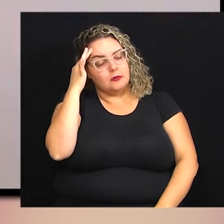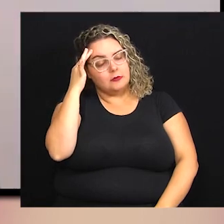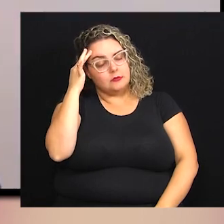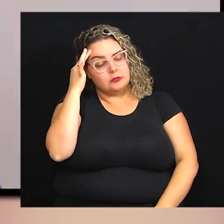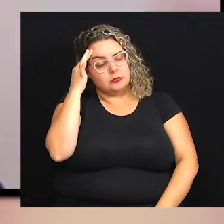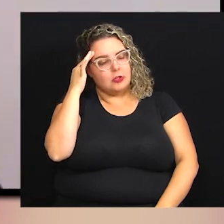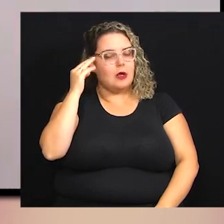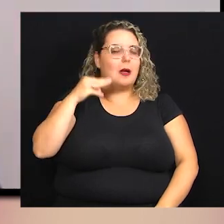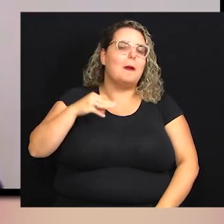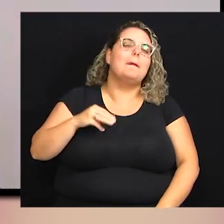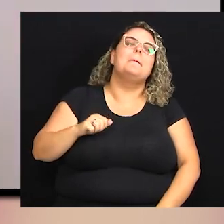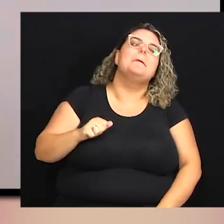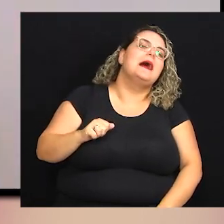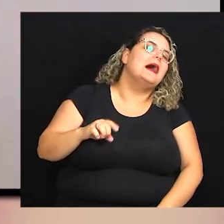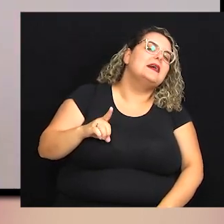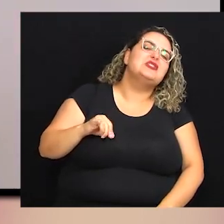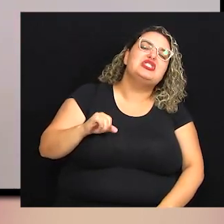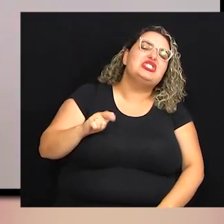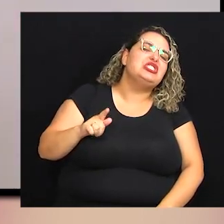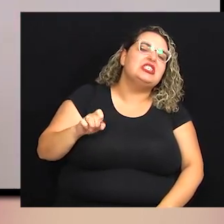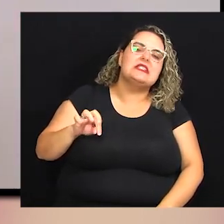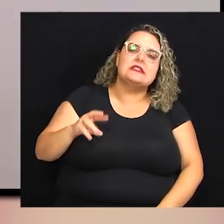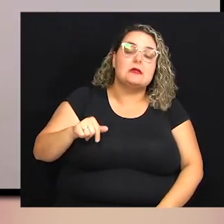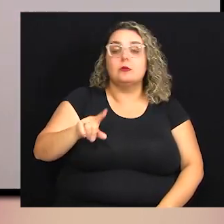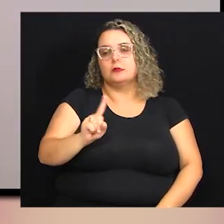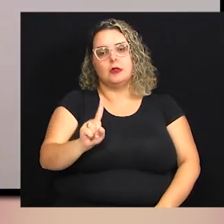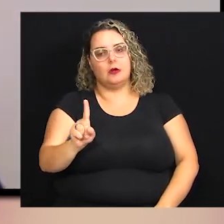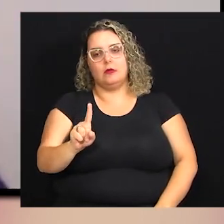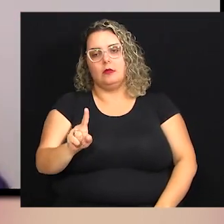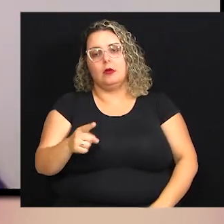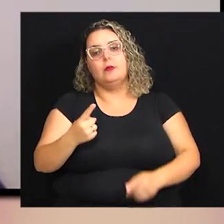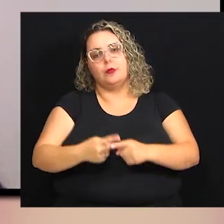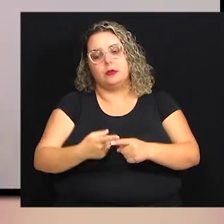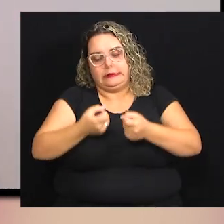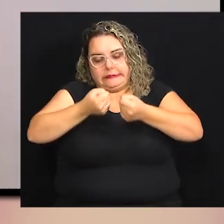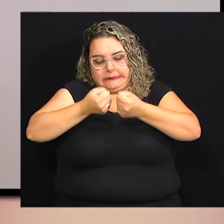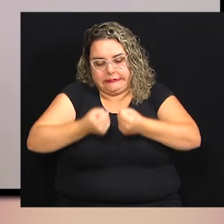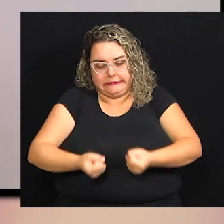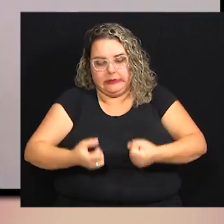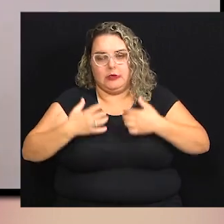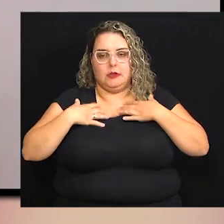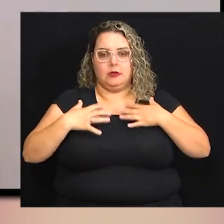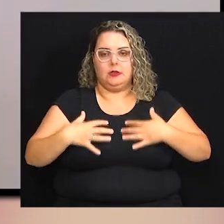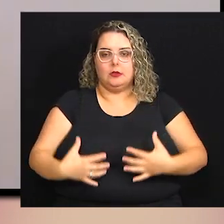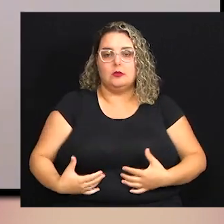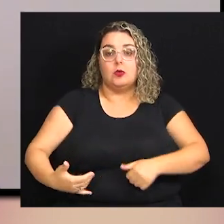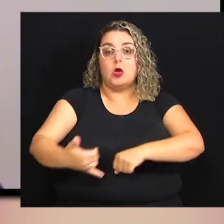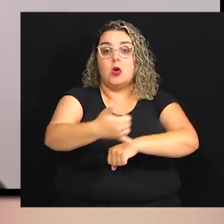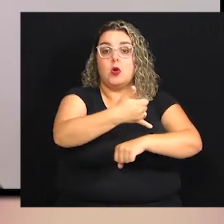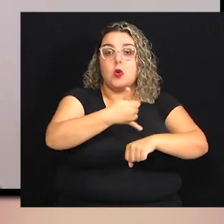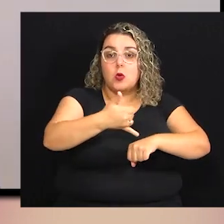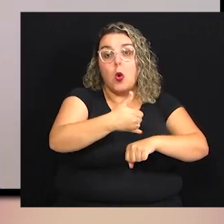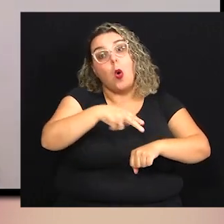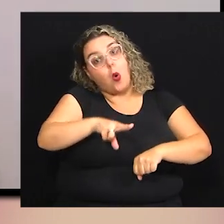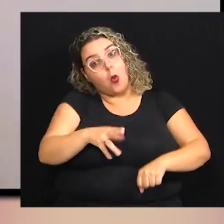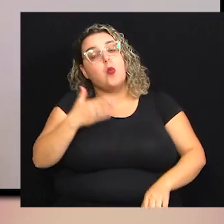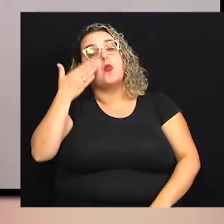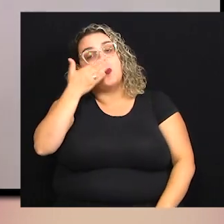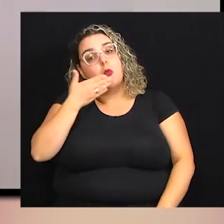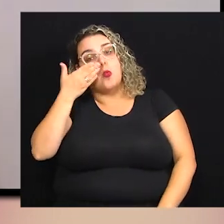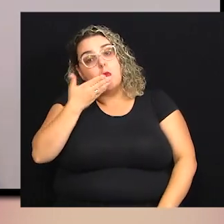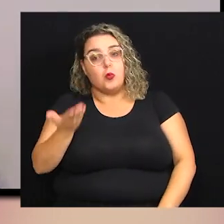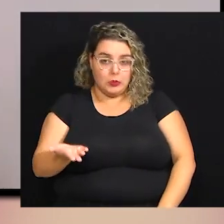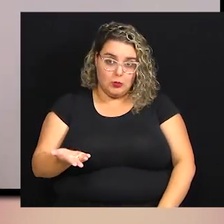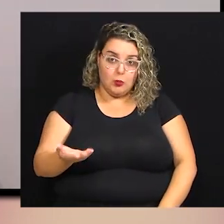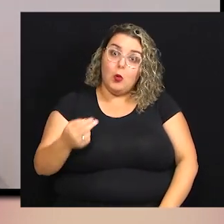é má digestão. Não, não é má digestão, é porque você sobrecarregou um organismo com muita gordura, ou com